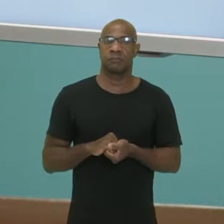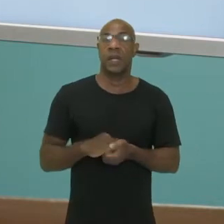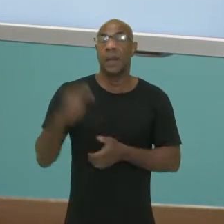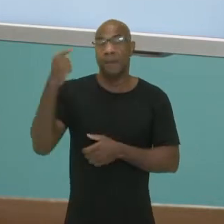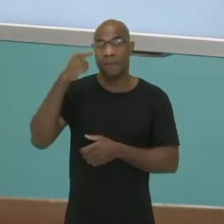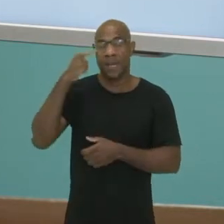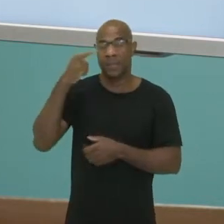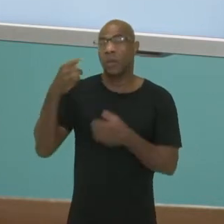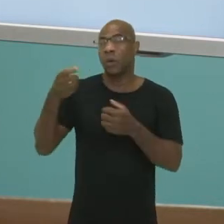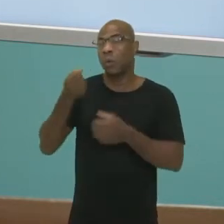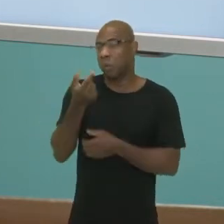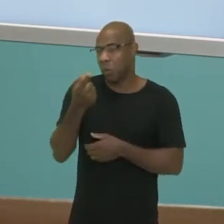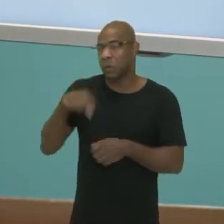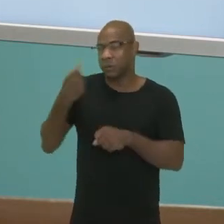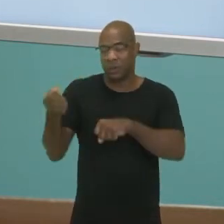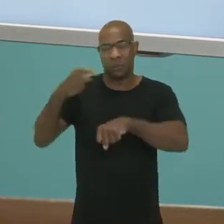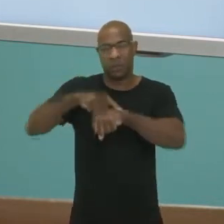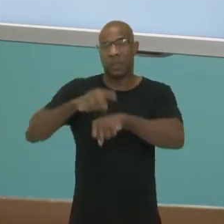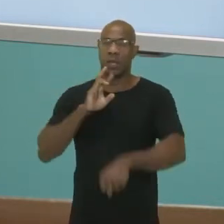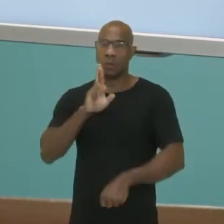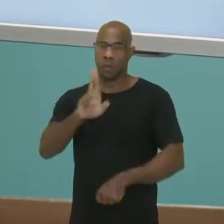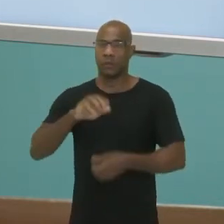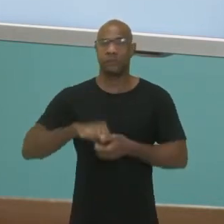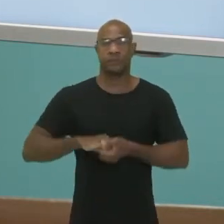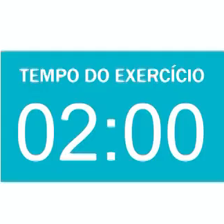um pouquinho e a gente já volta.